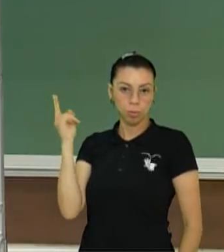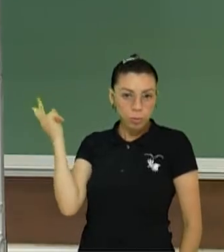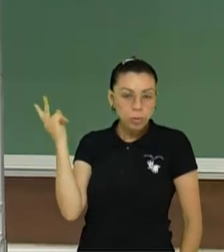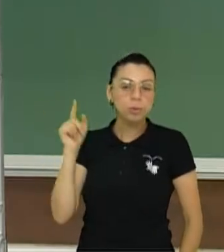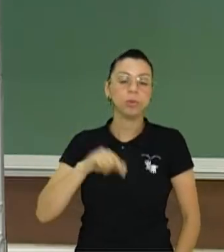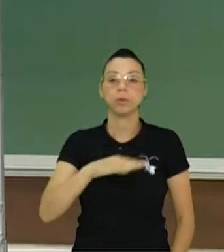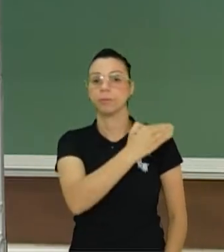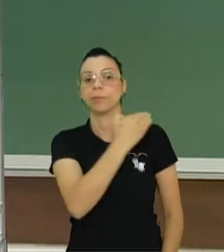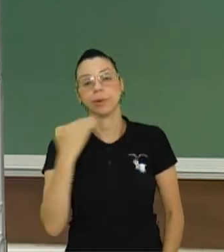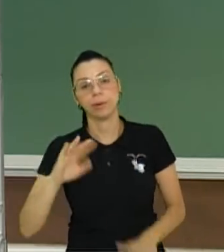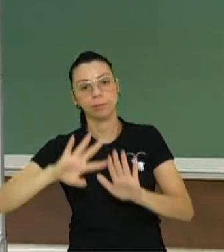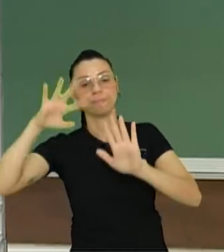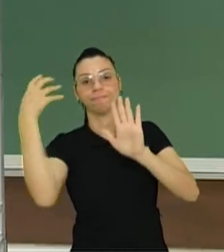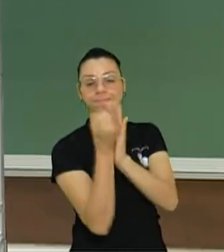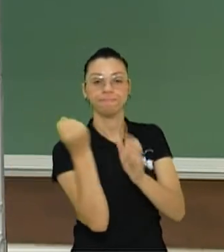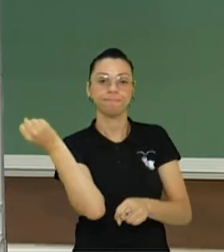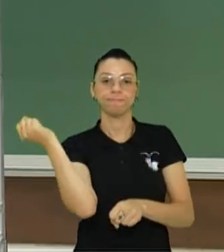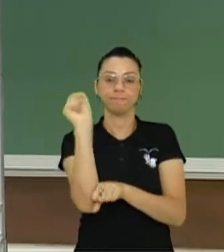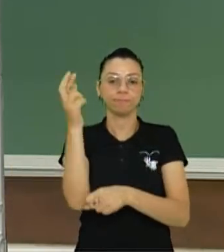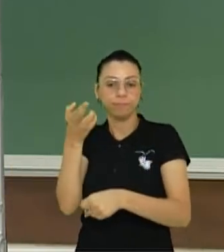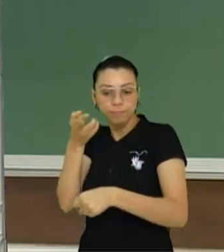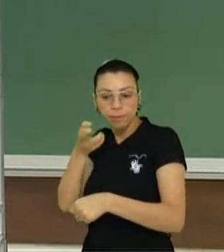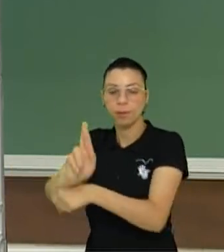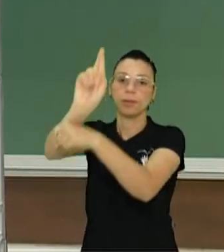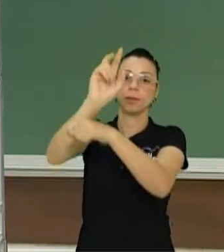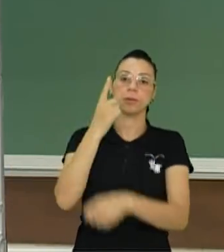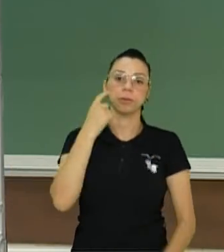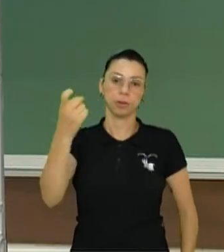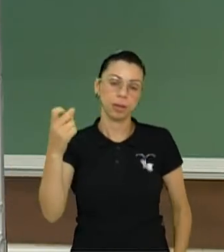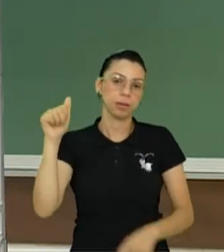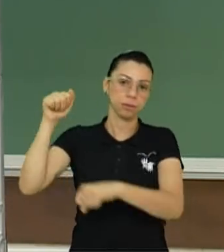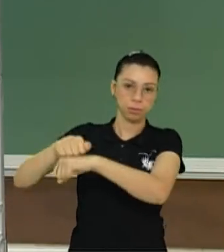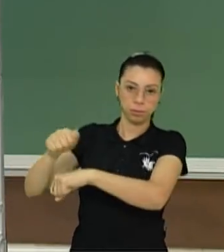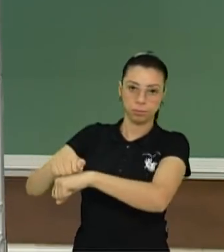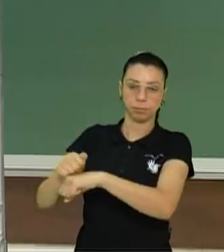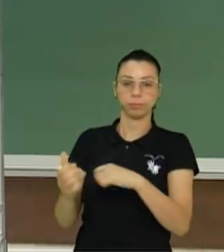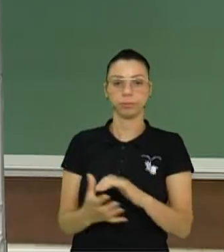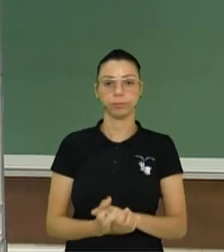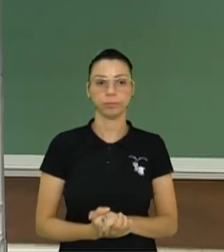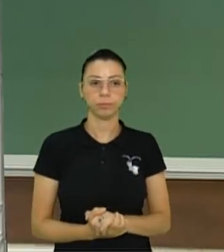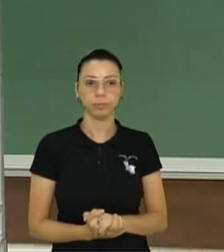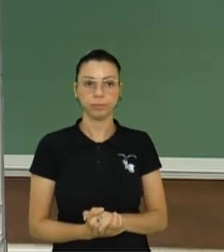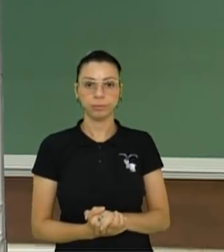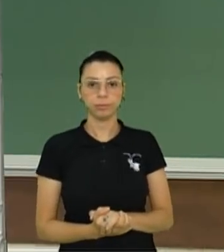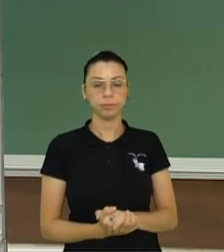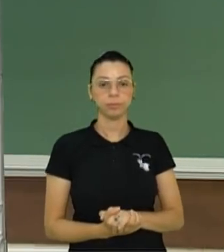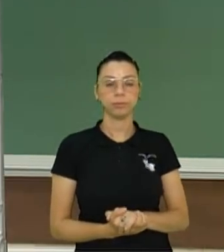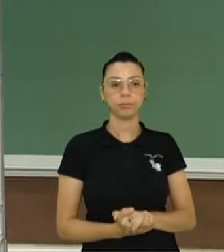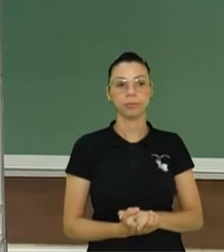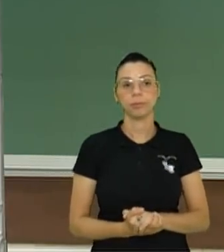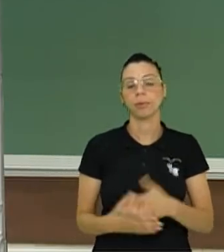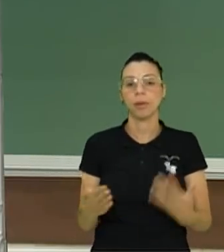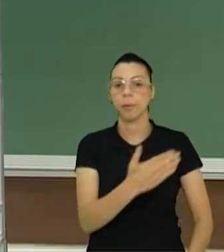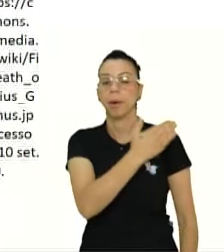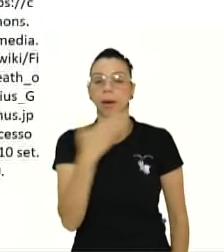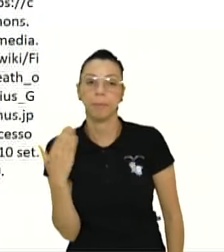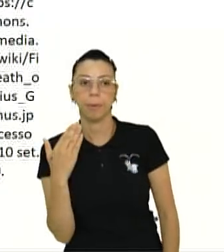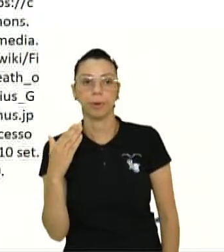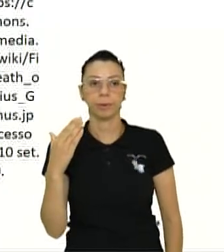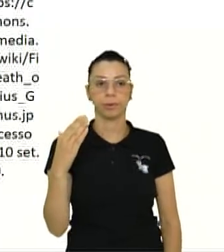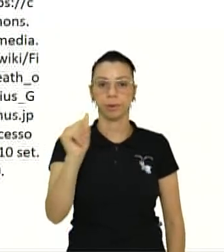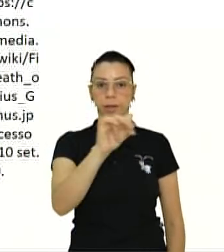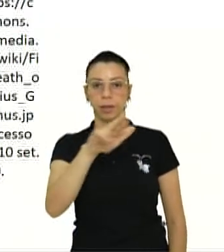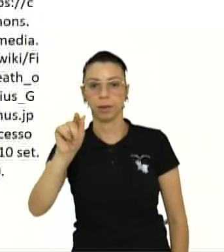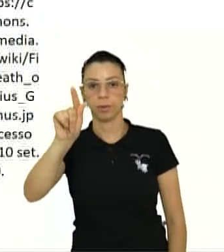tornaram símbolo da luta, representando os interesses dos plebeus. A morte de Caio Graco, que eu comentei